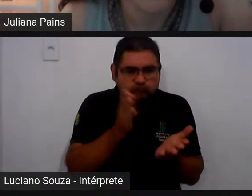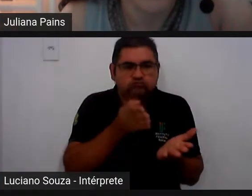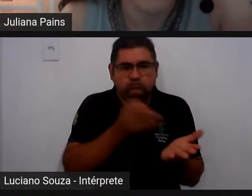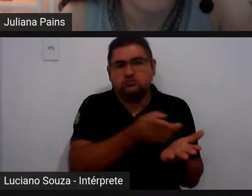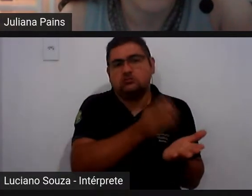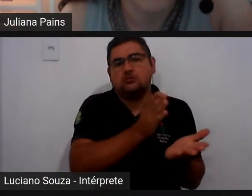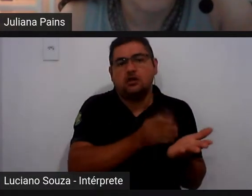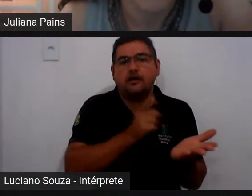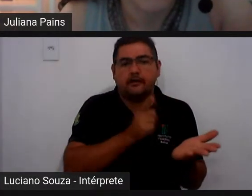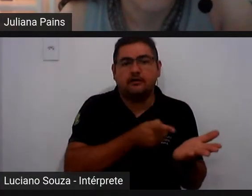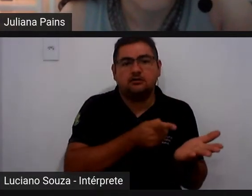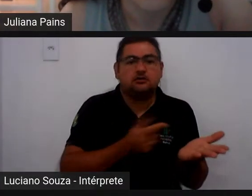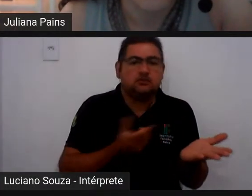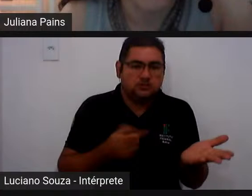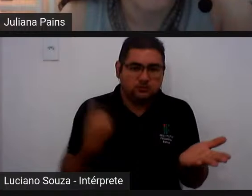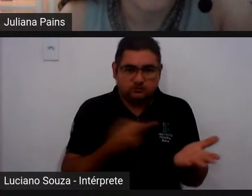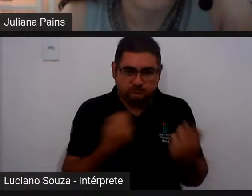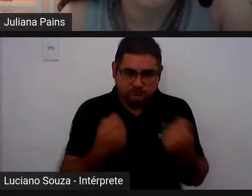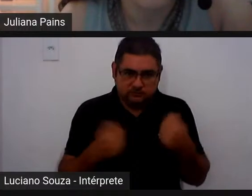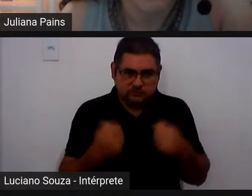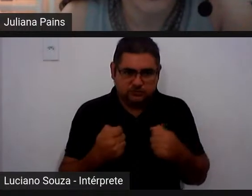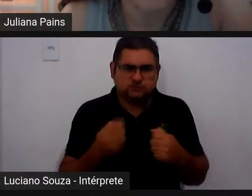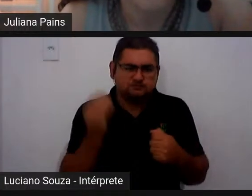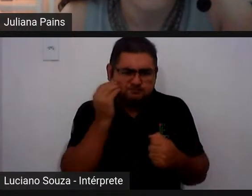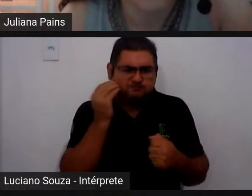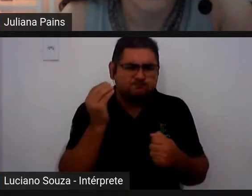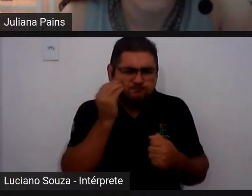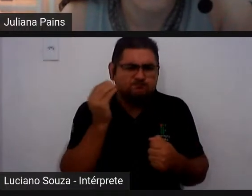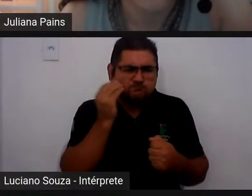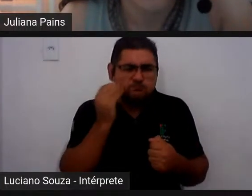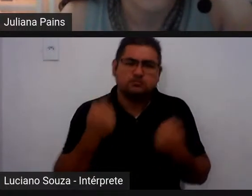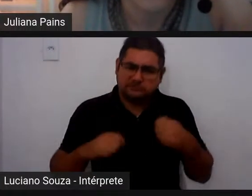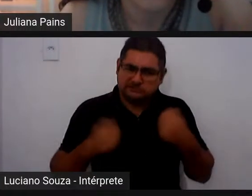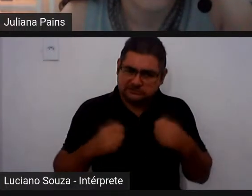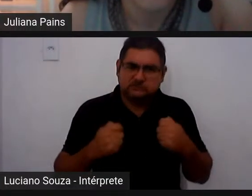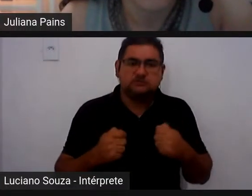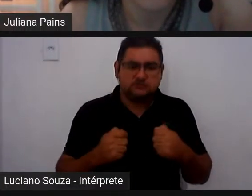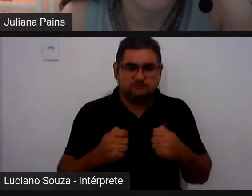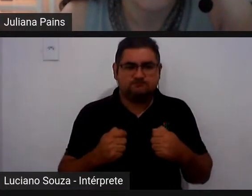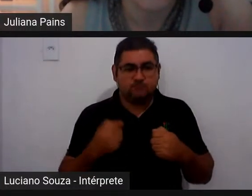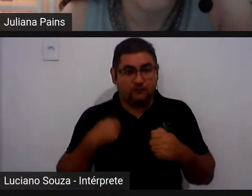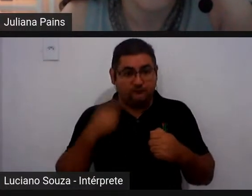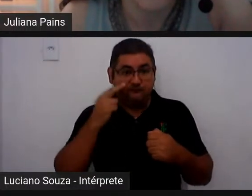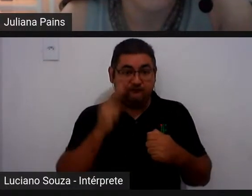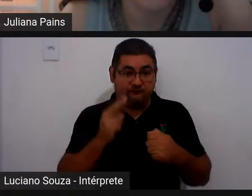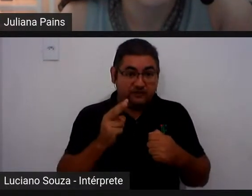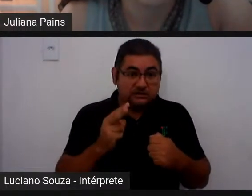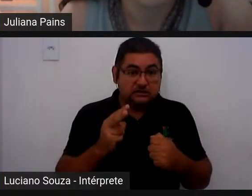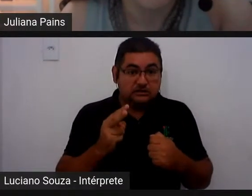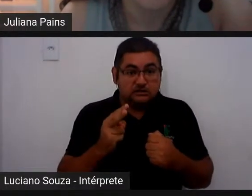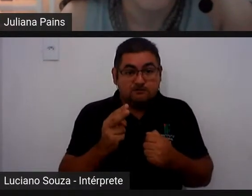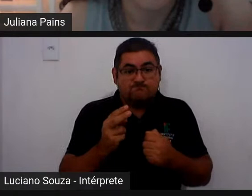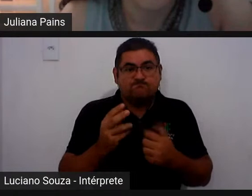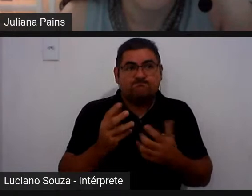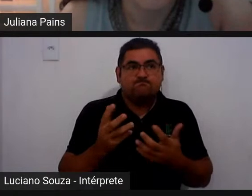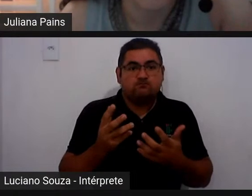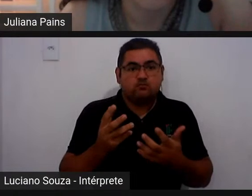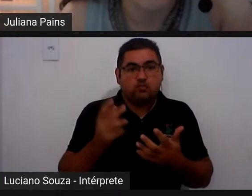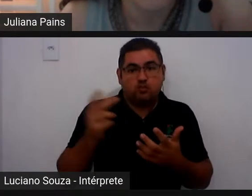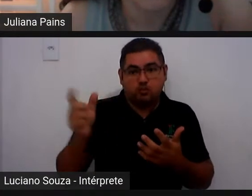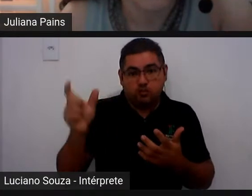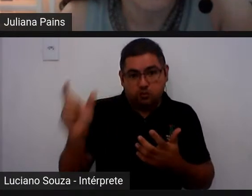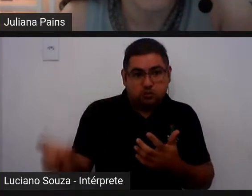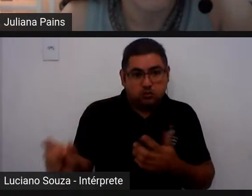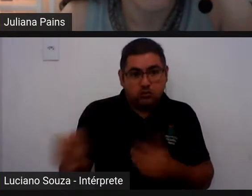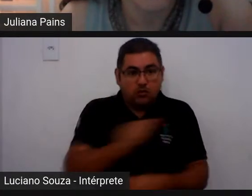ele a gente tem que tentar né quando a gente se vê diante da situação como eu me vi diante da situação aluno cego me